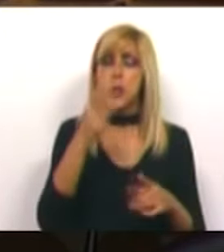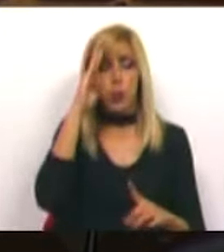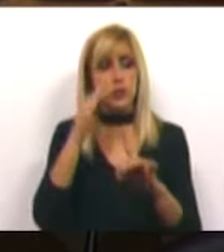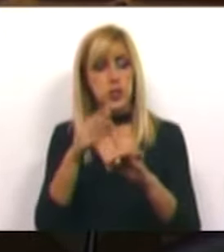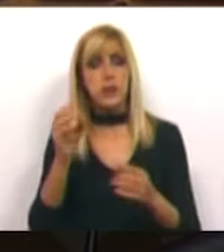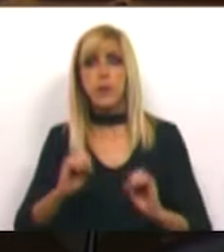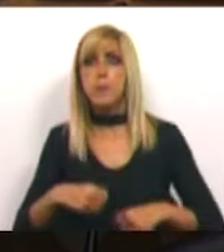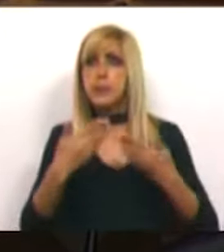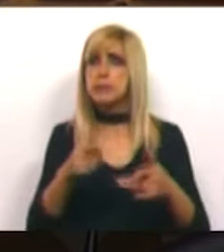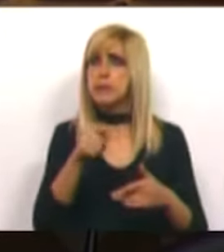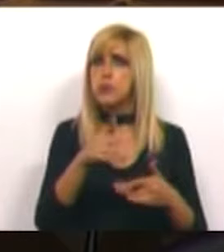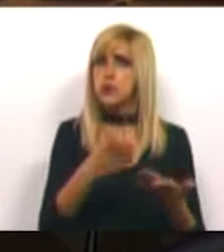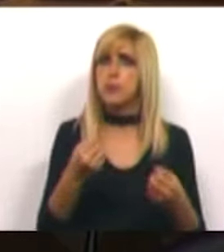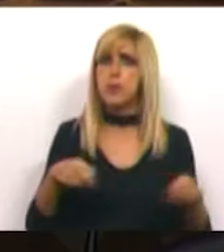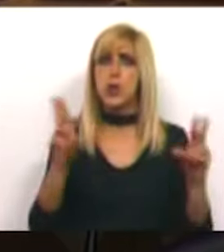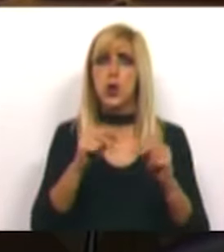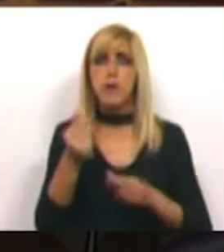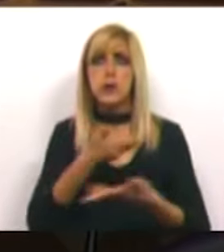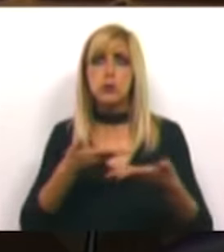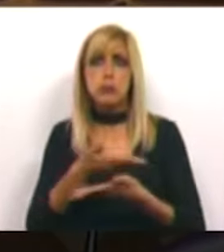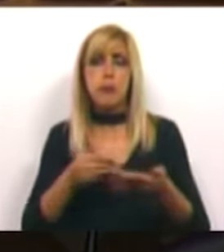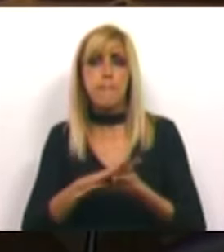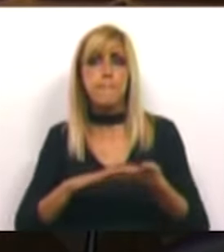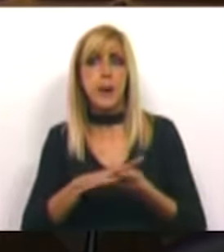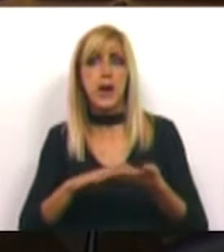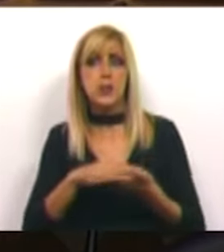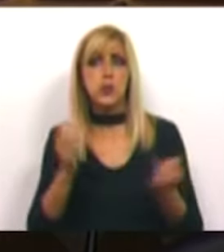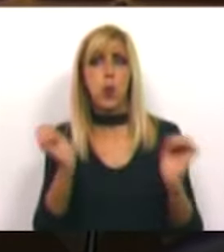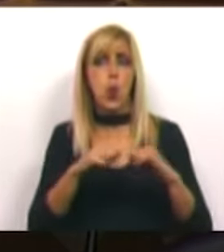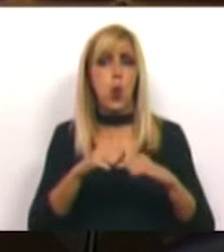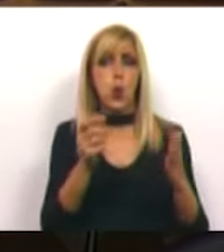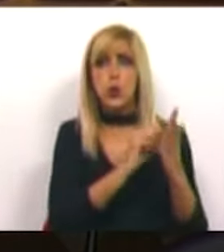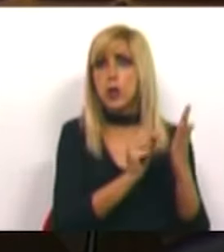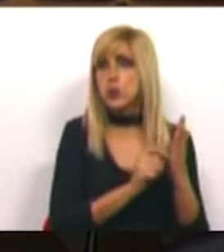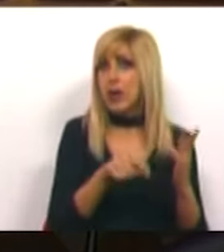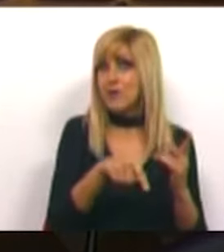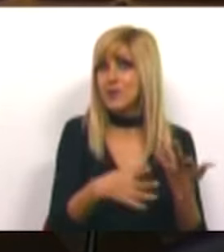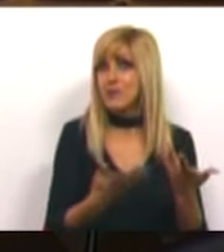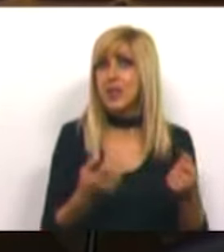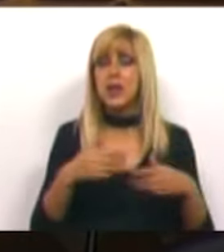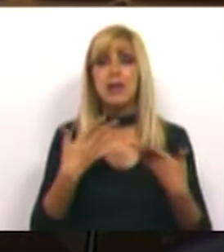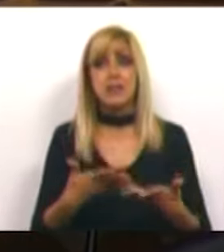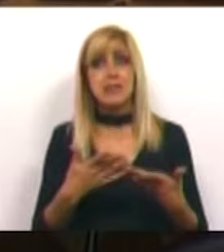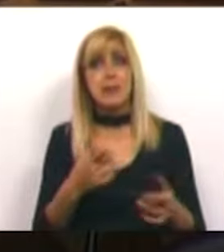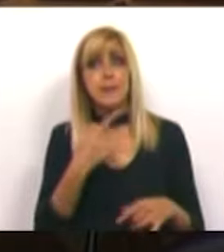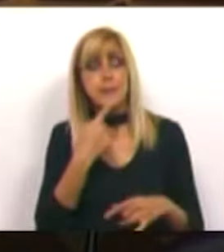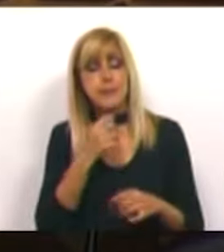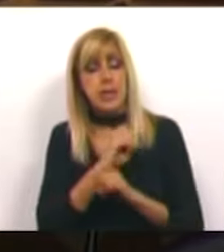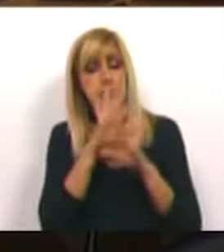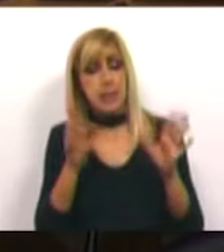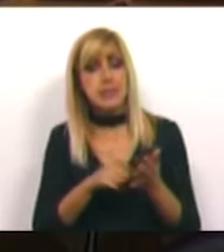objetivos e princípios de partida para uma nova negociação das bases e termos de um acordo ortográfico, assim seja entendida a